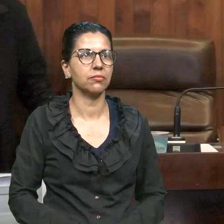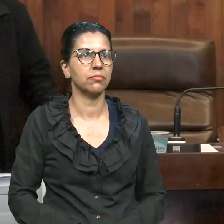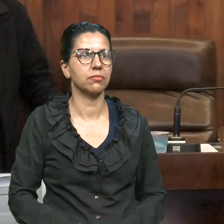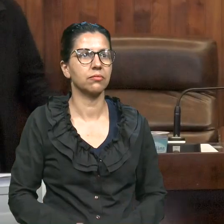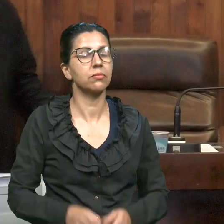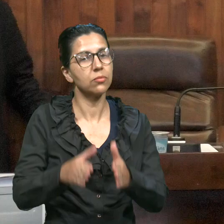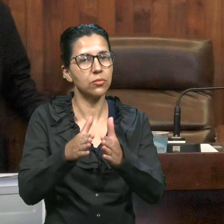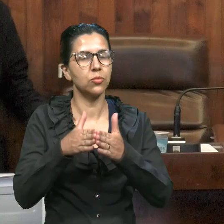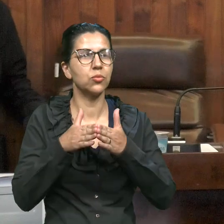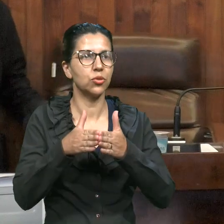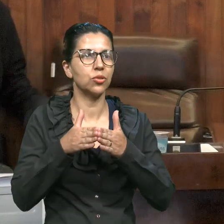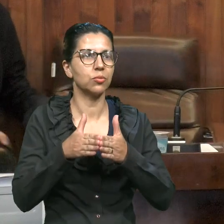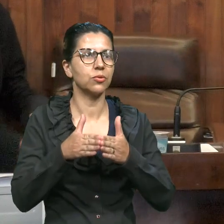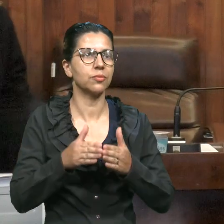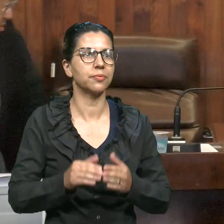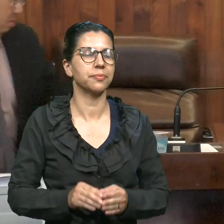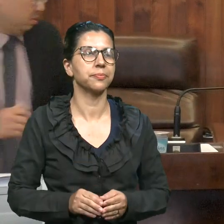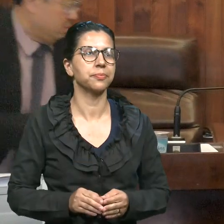Solicito